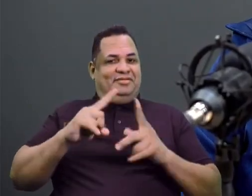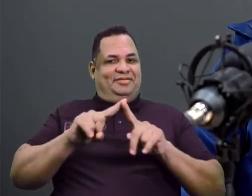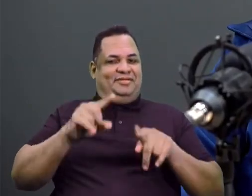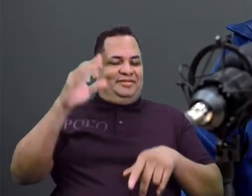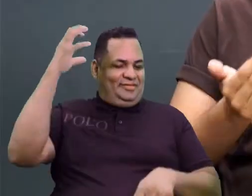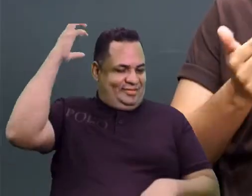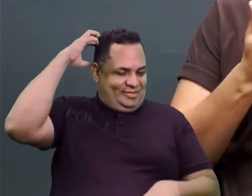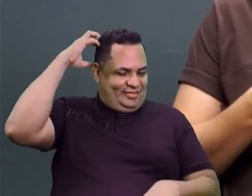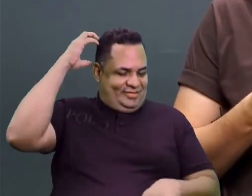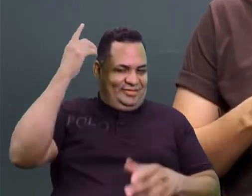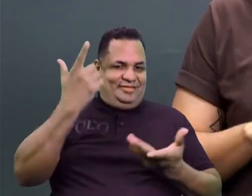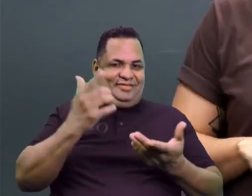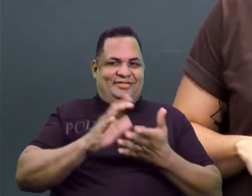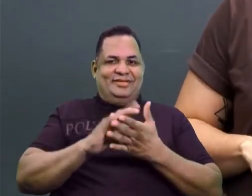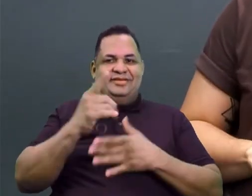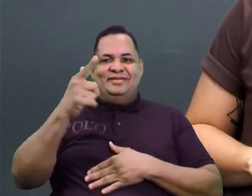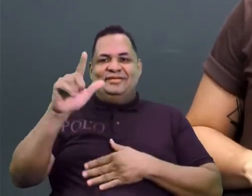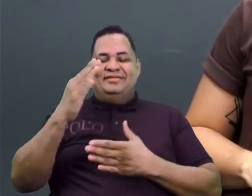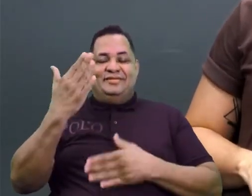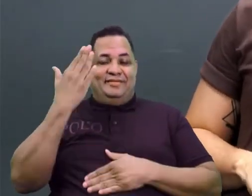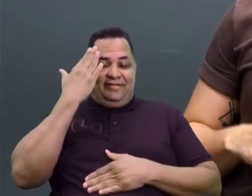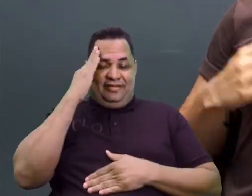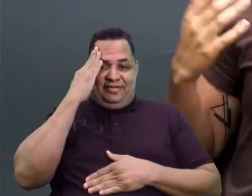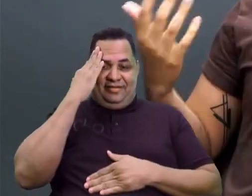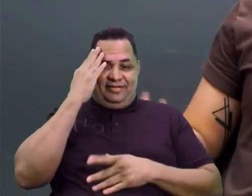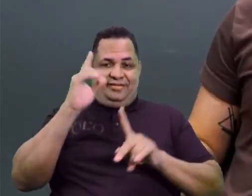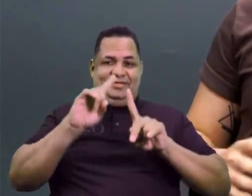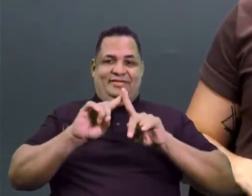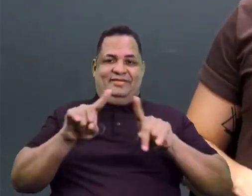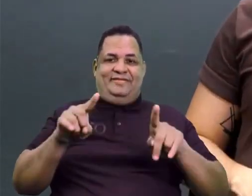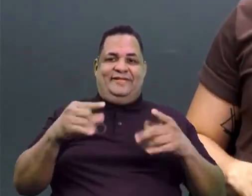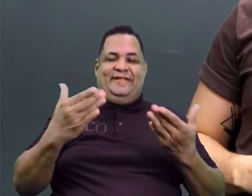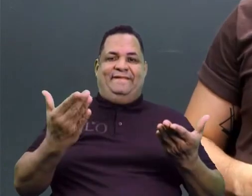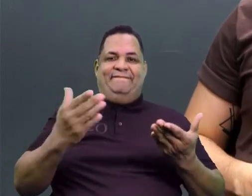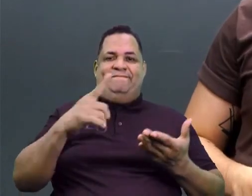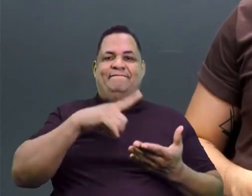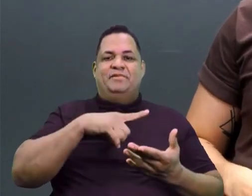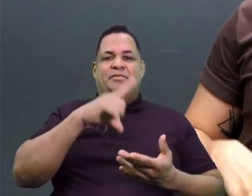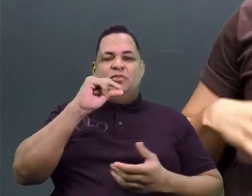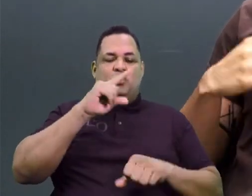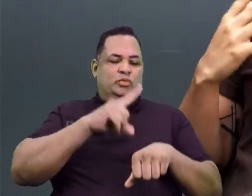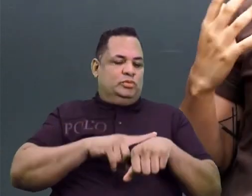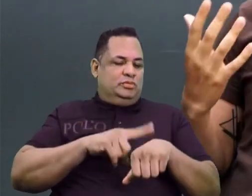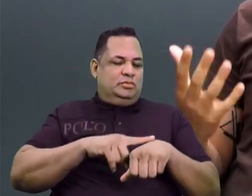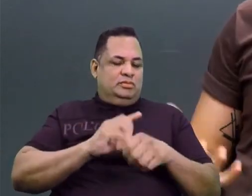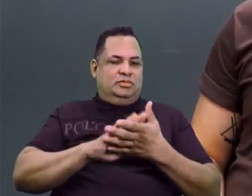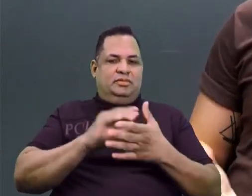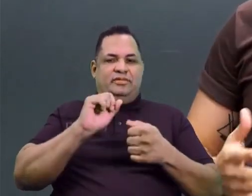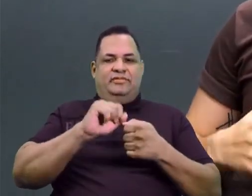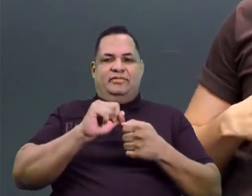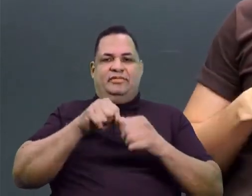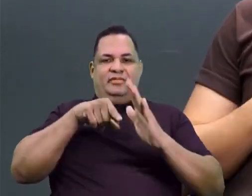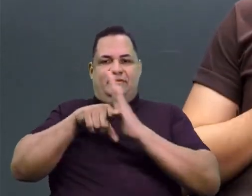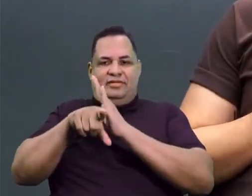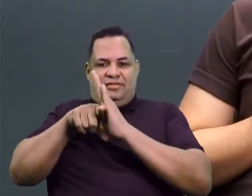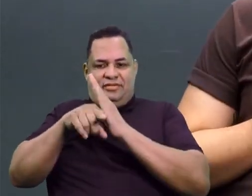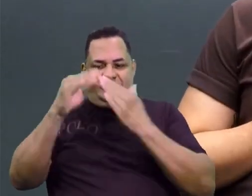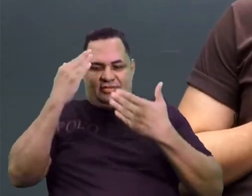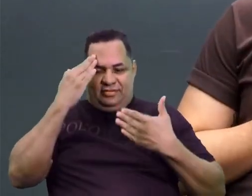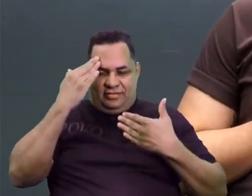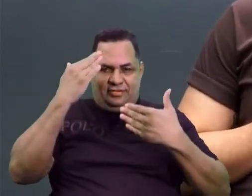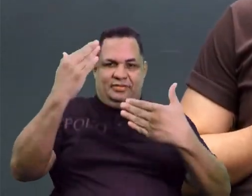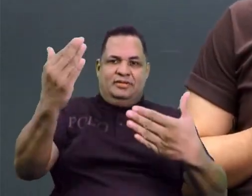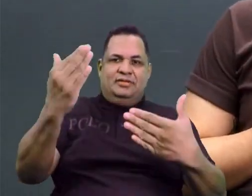essa comparação aí, vocês vão conseguir entender. Mas, infelizmente, temos pouco tempo, vocês vão fazer uma pesquisa.